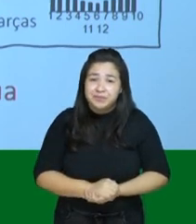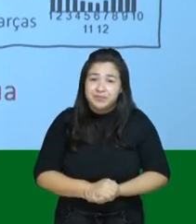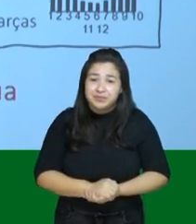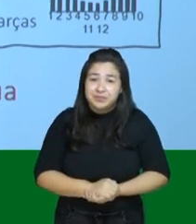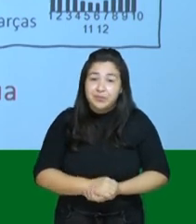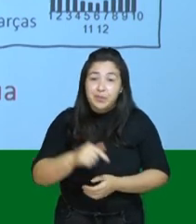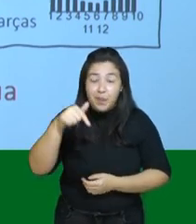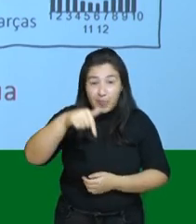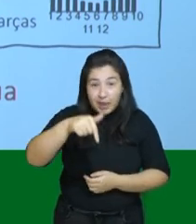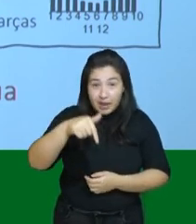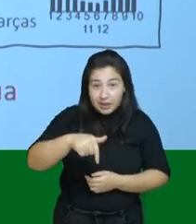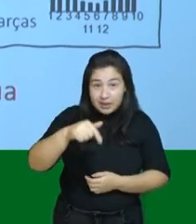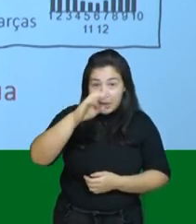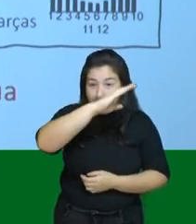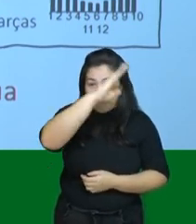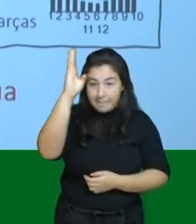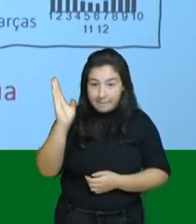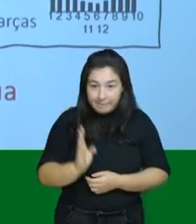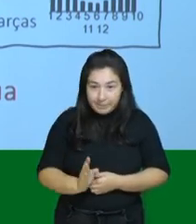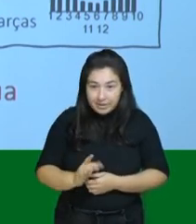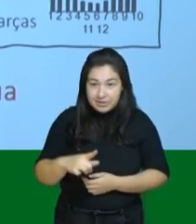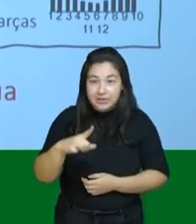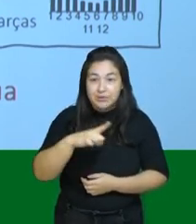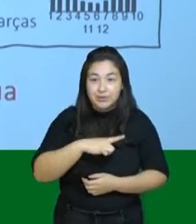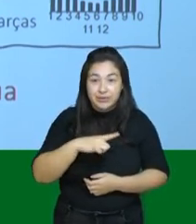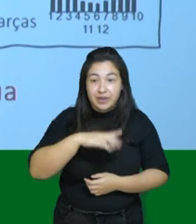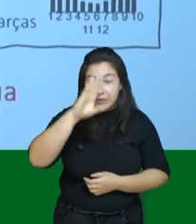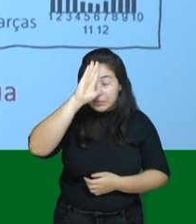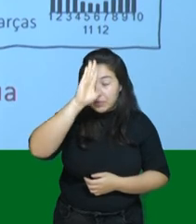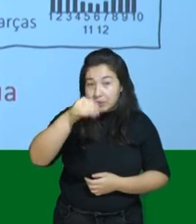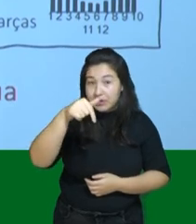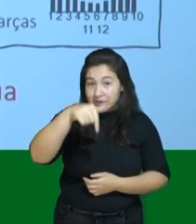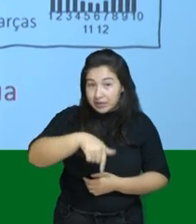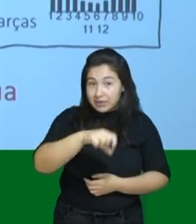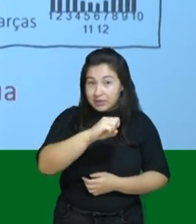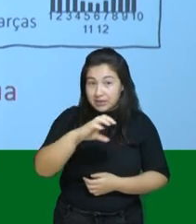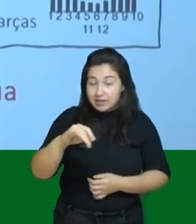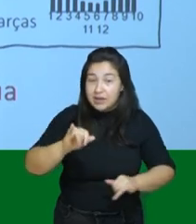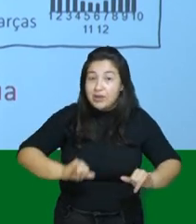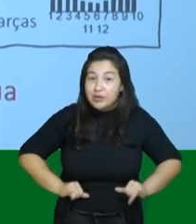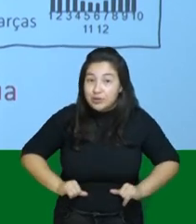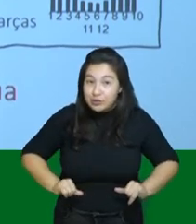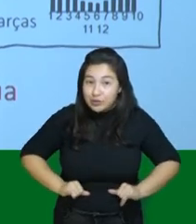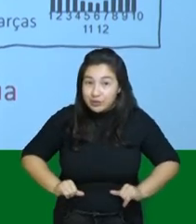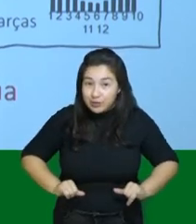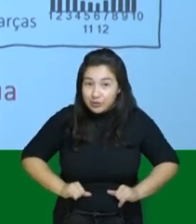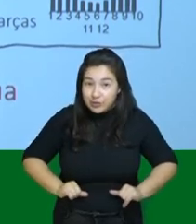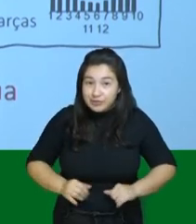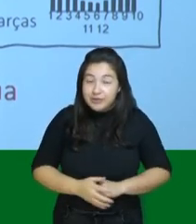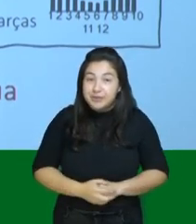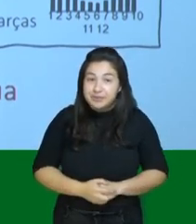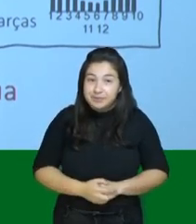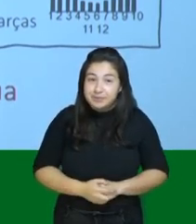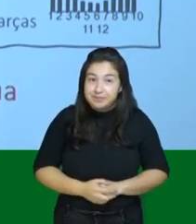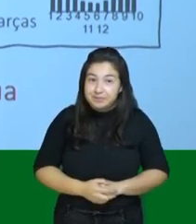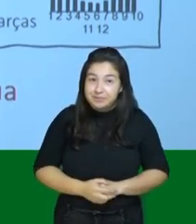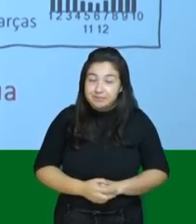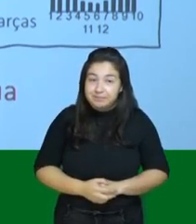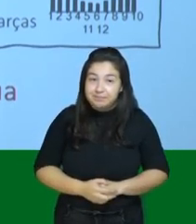o clima do Brasil, que impacta principalmente Santa Catarina, e é isso que eu gostaria de falar, porque também a gente vai